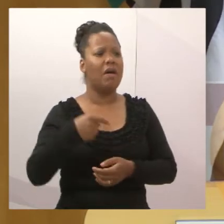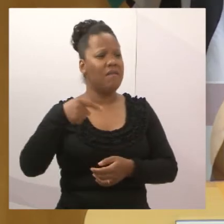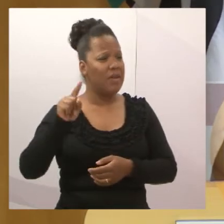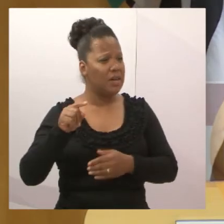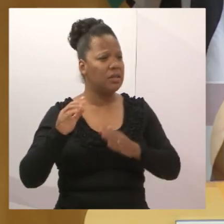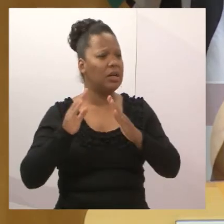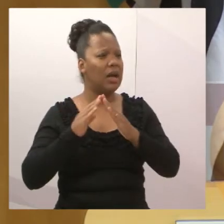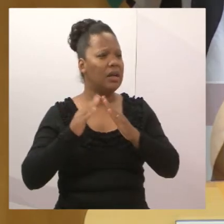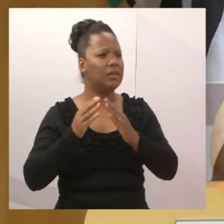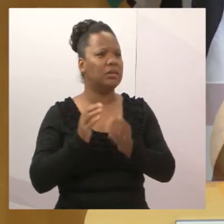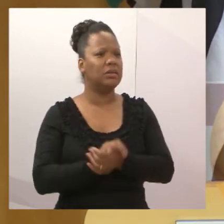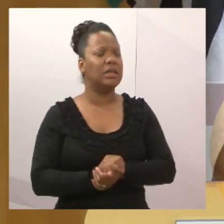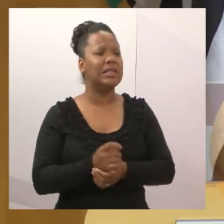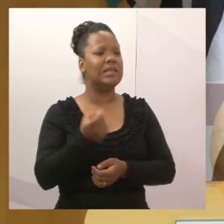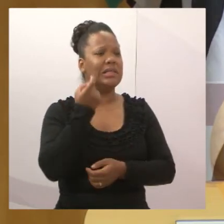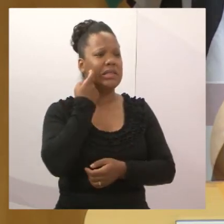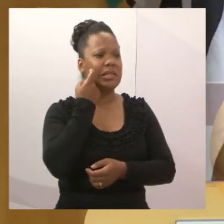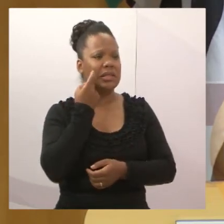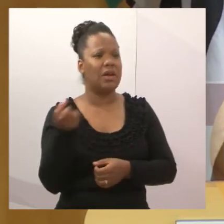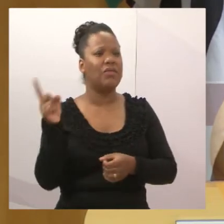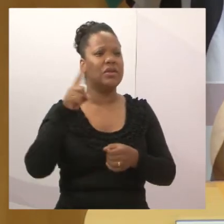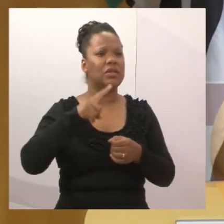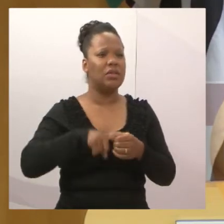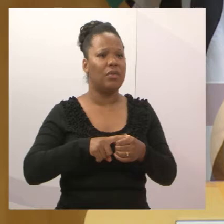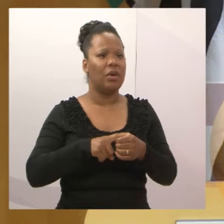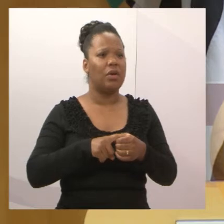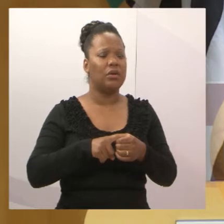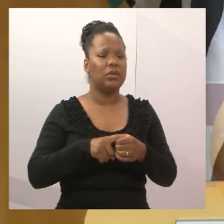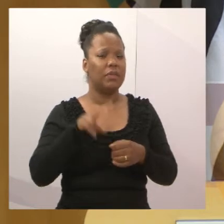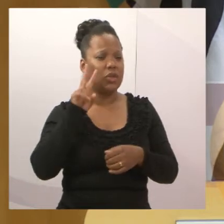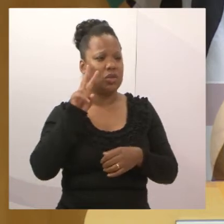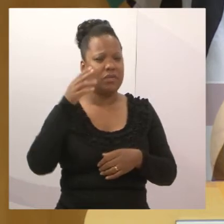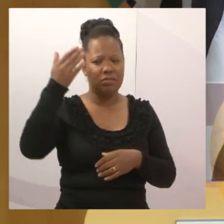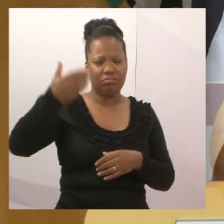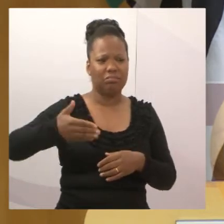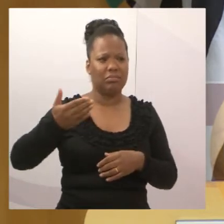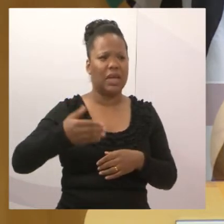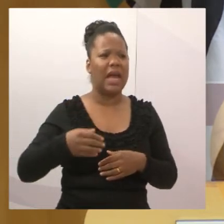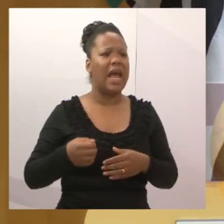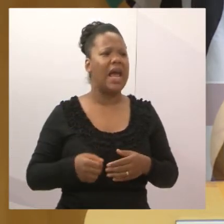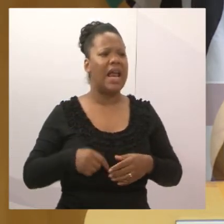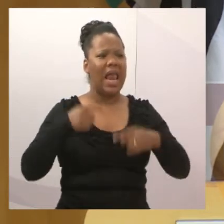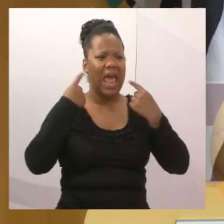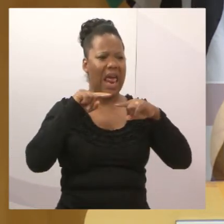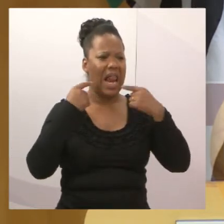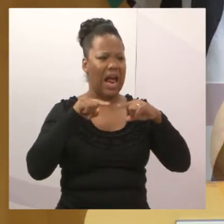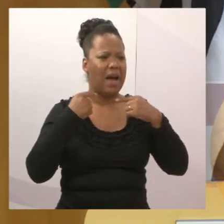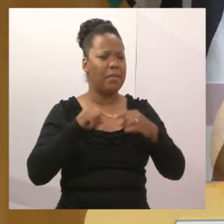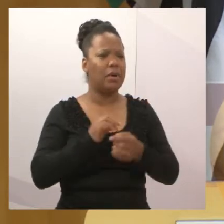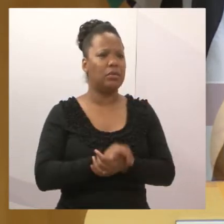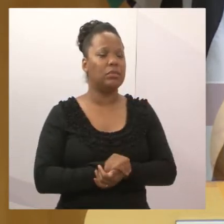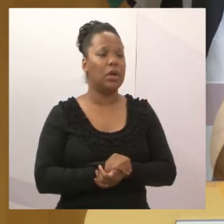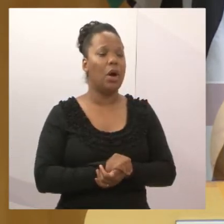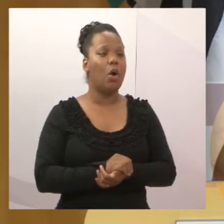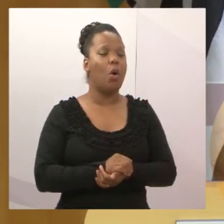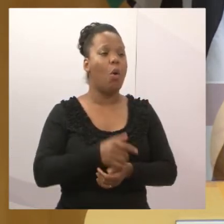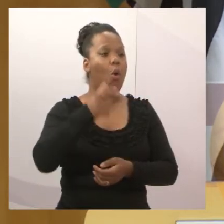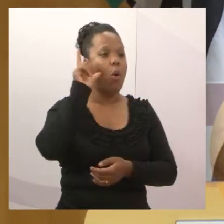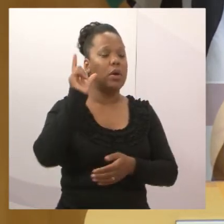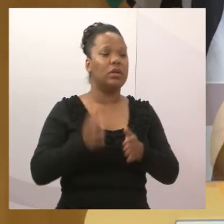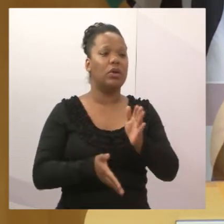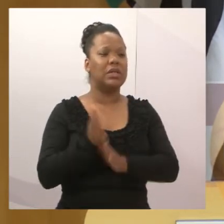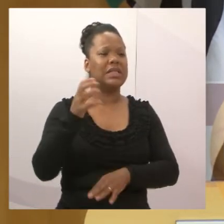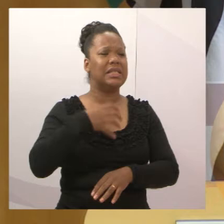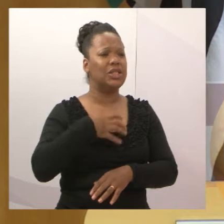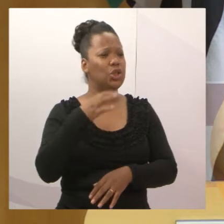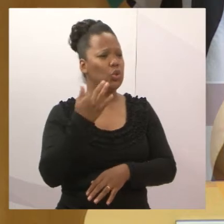sua casa e na sexta-feira você volta para a gente fazer um diagnóstico. Ele brigou lá, ficou muito bravo, ele saiu ontem da Santa Casa com